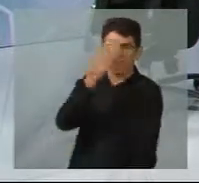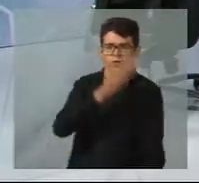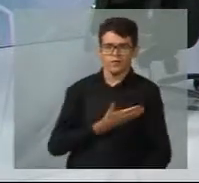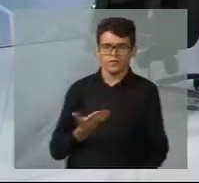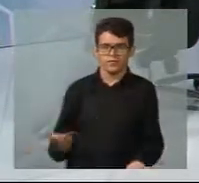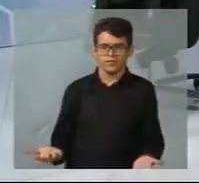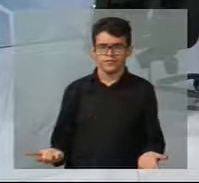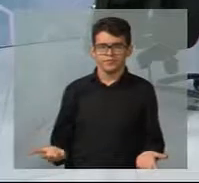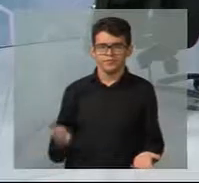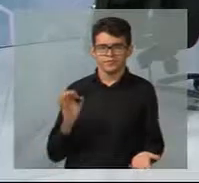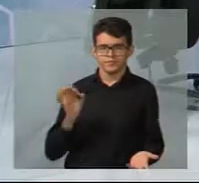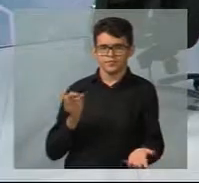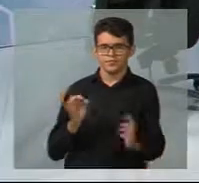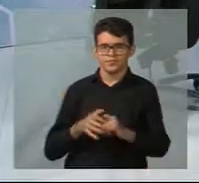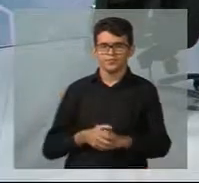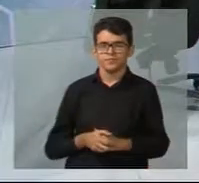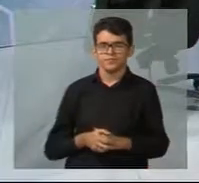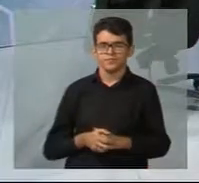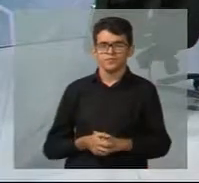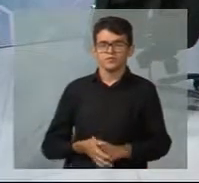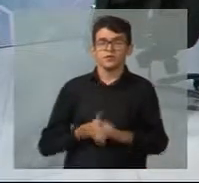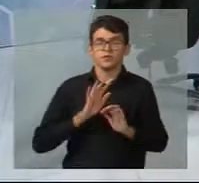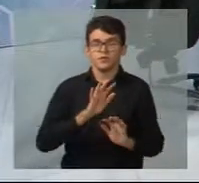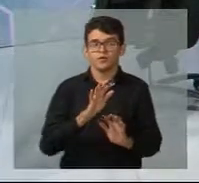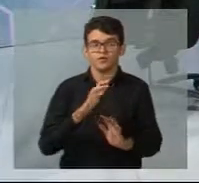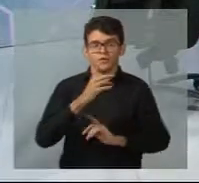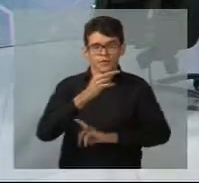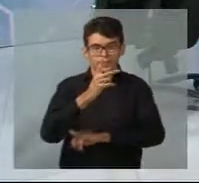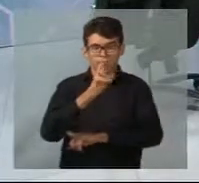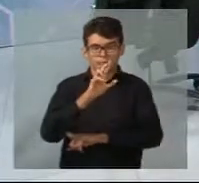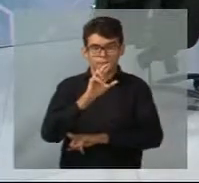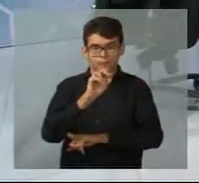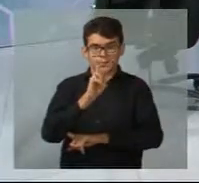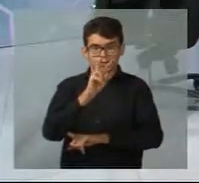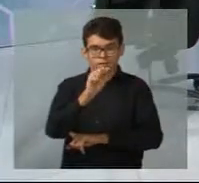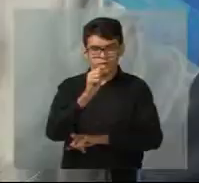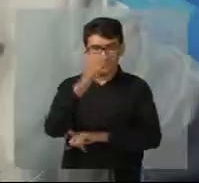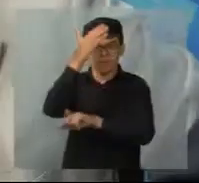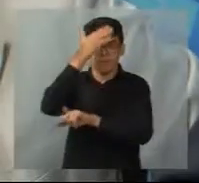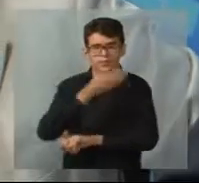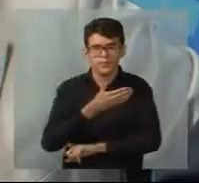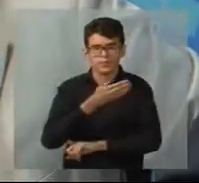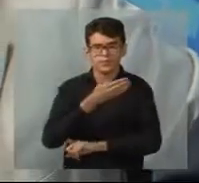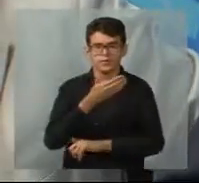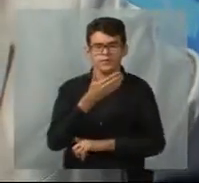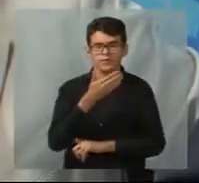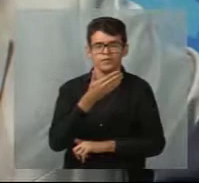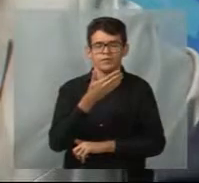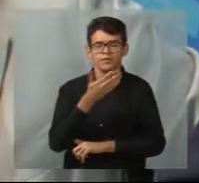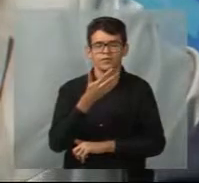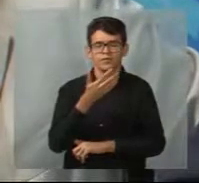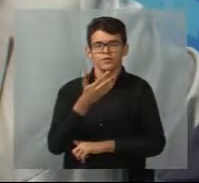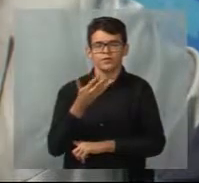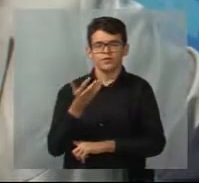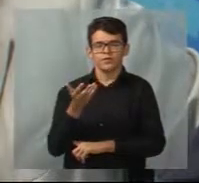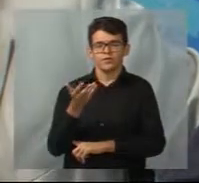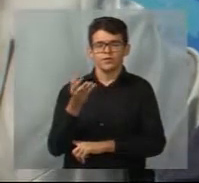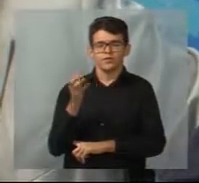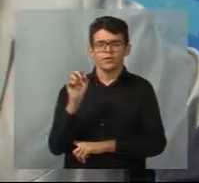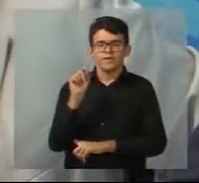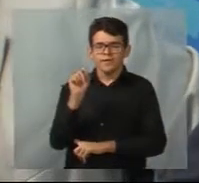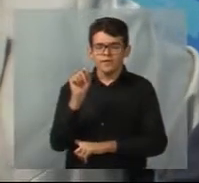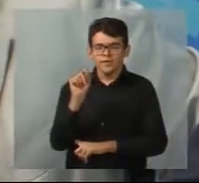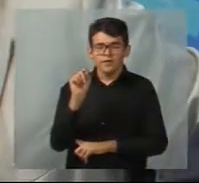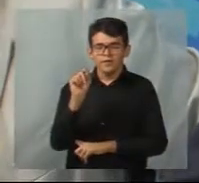prova, fala-se, por exemplo, o Roberto usou a expressão ilação. Não, a expressão é do Arnaldo. Sim,